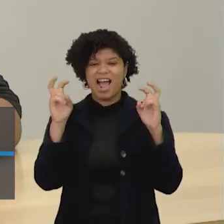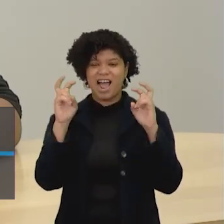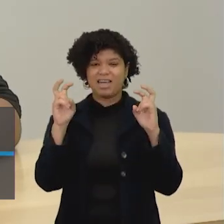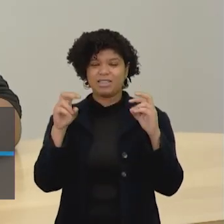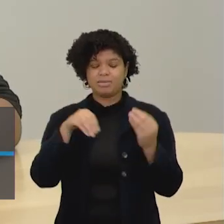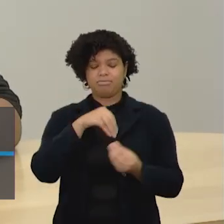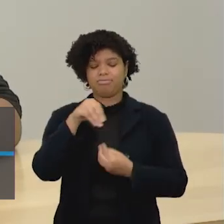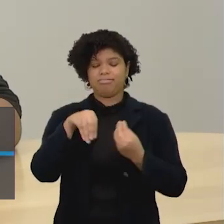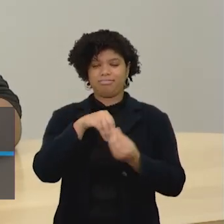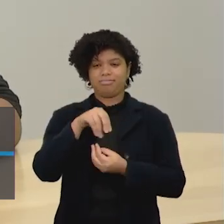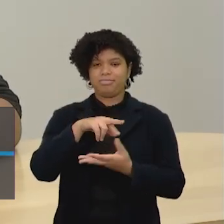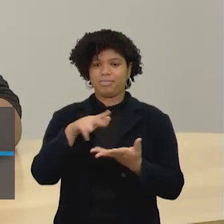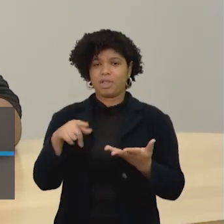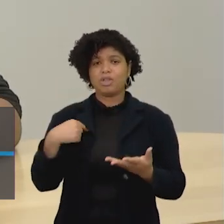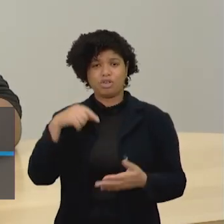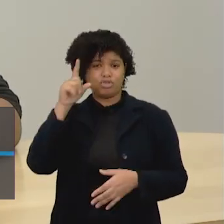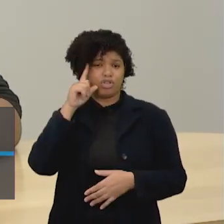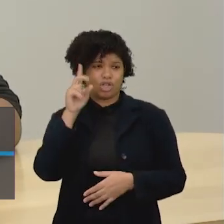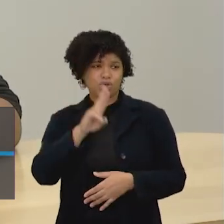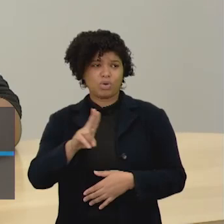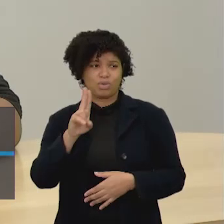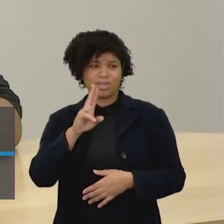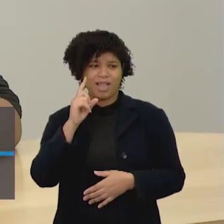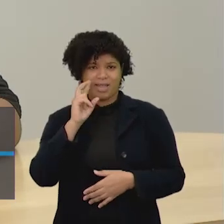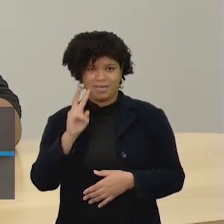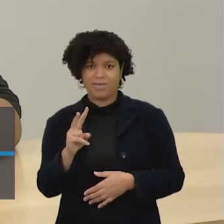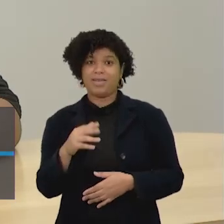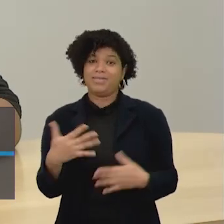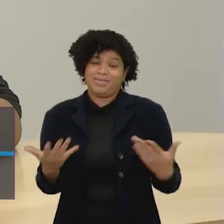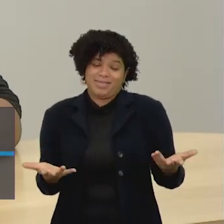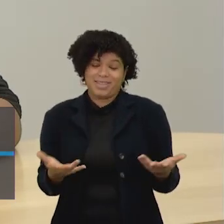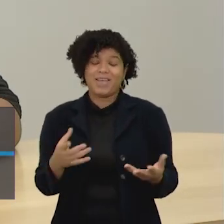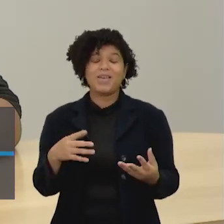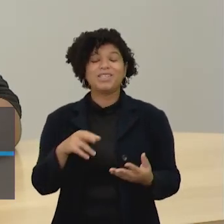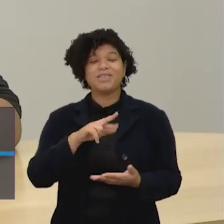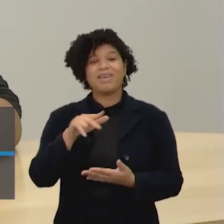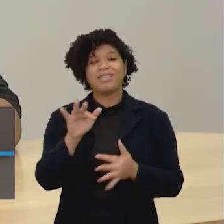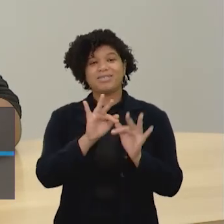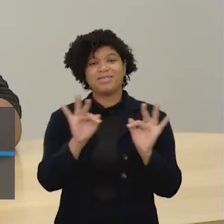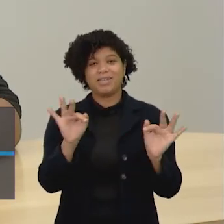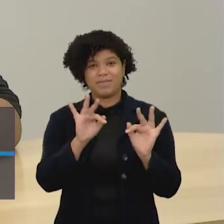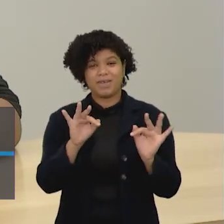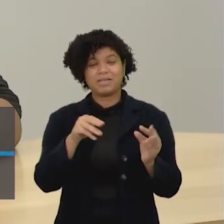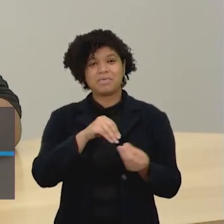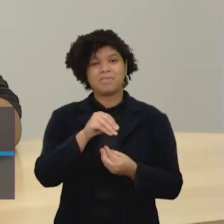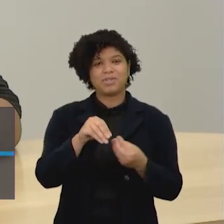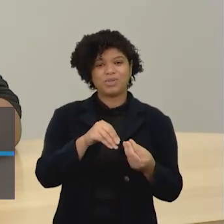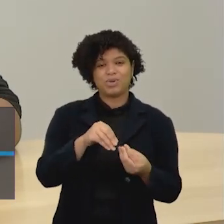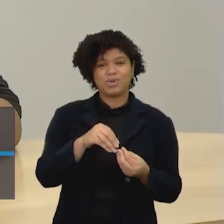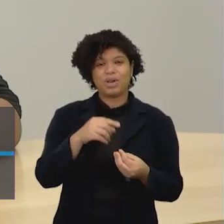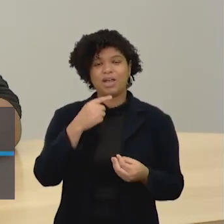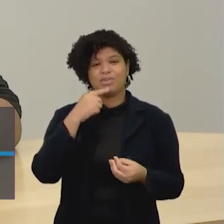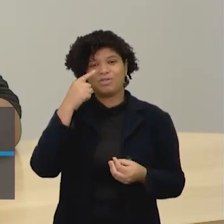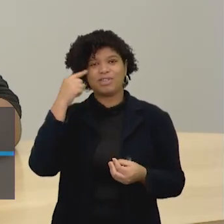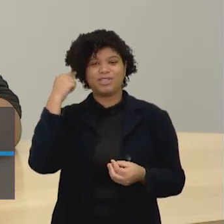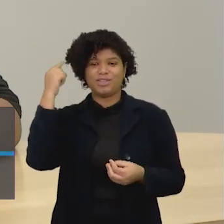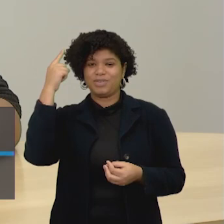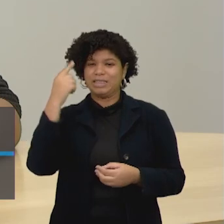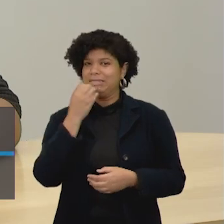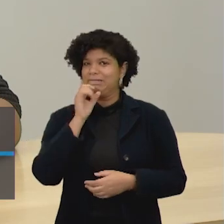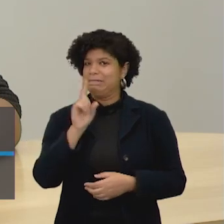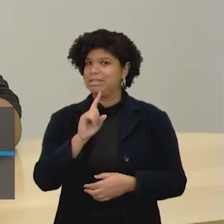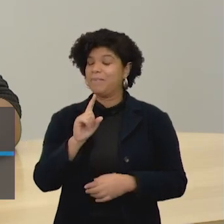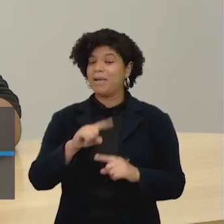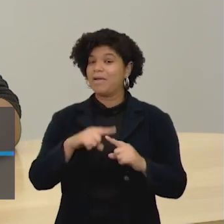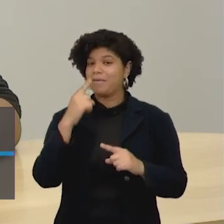sensações aí. E a gente já usa isso. Você vê como a gente usa muito frases sinestésicas. Bom, não fui muito bem nessa aqui, mas eu acho que